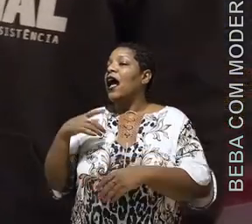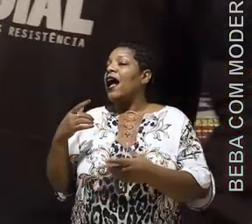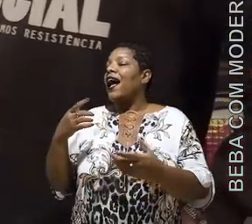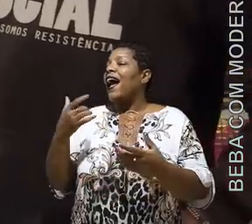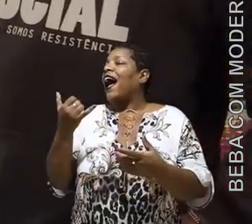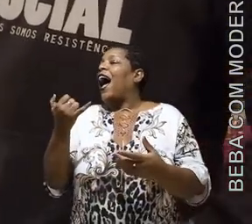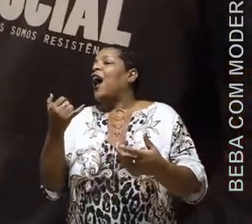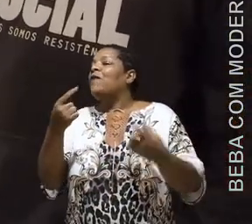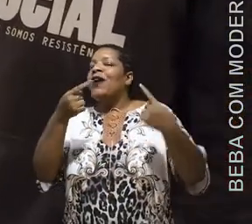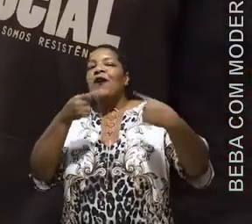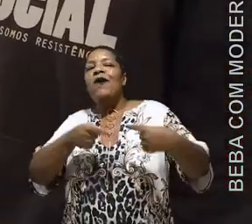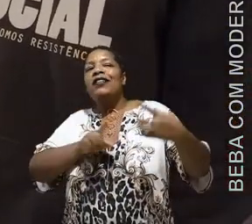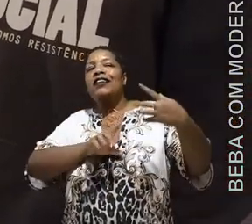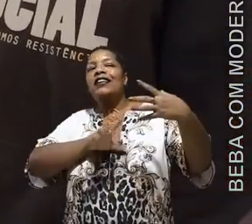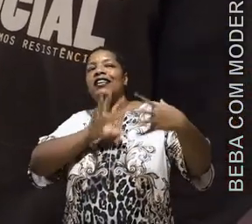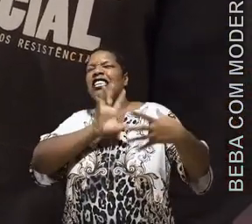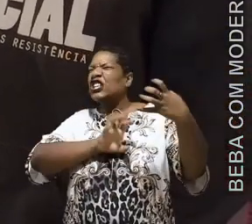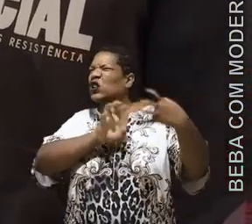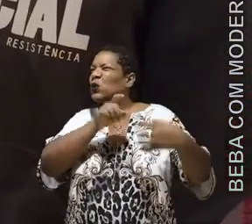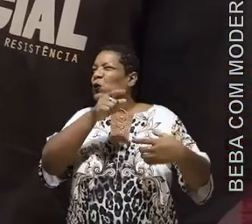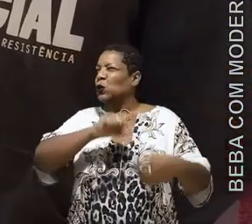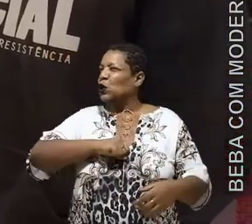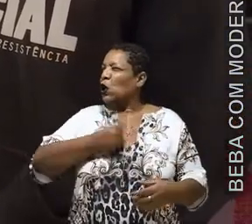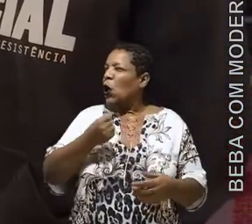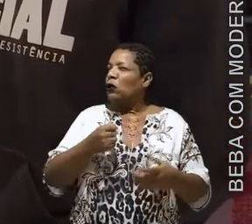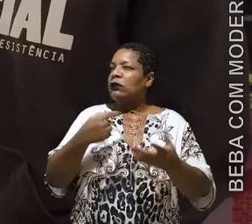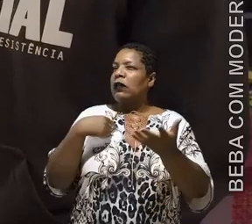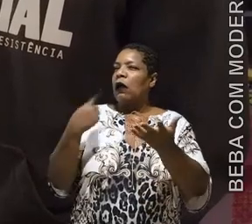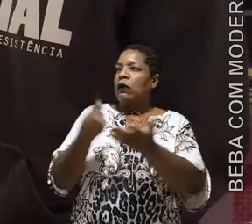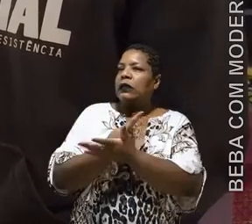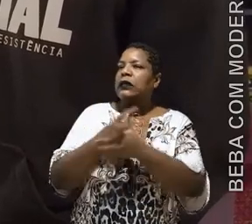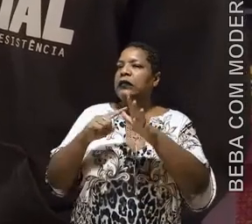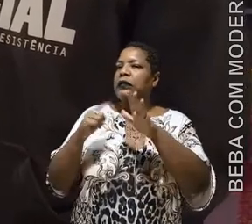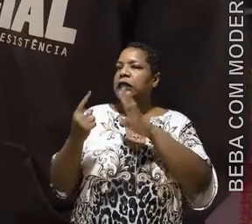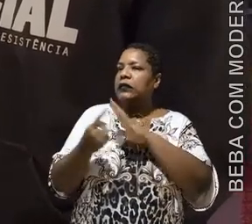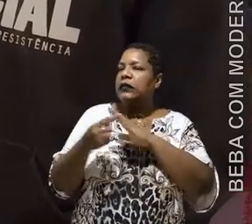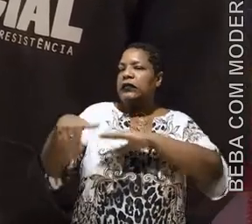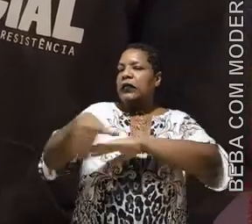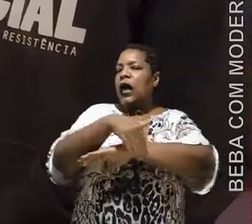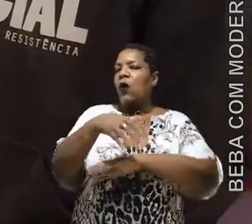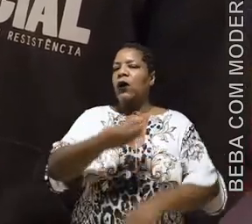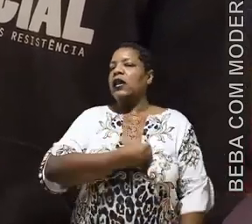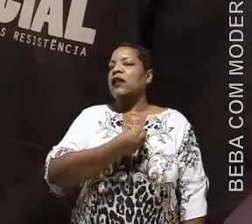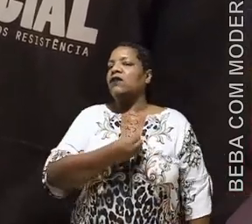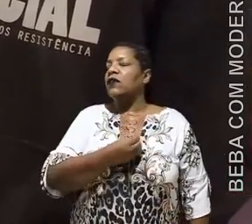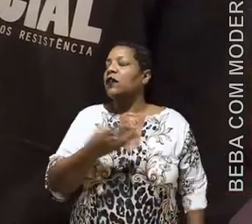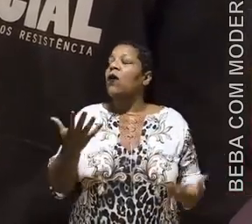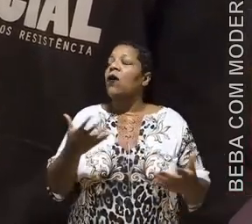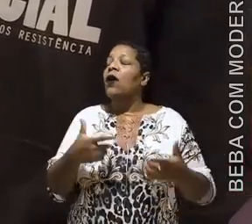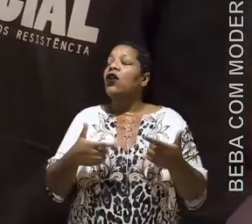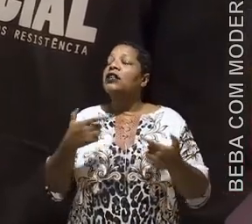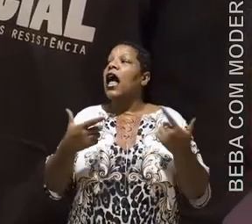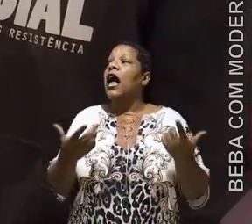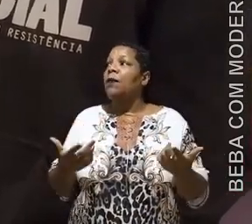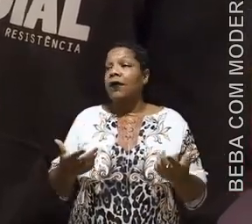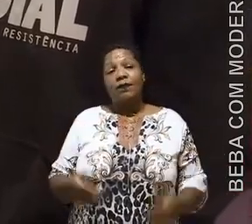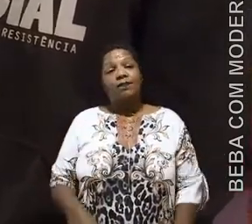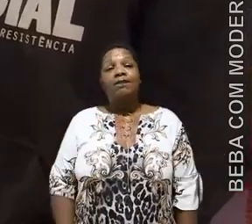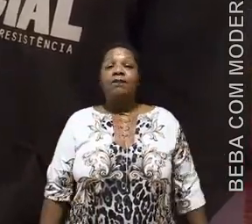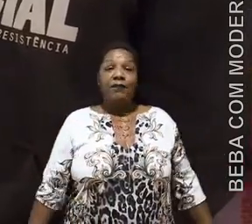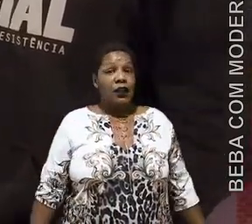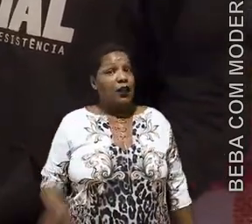quase que vocês acham Quais que você acha que são as nossas maiores armas contra o discurso de ódio que a gente tá vendo aí